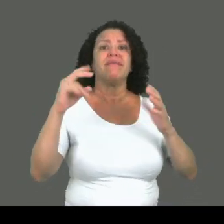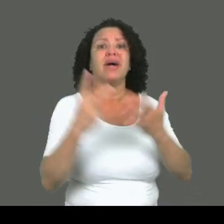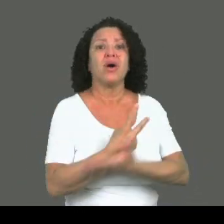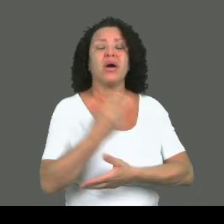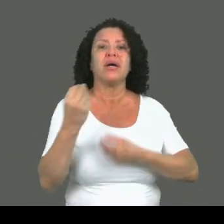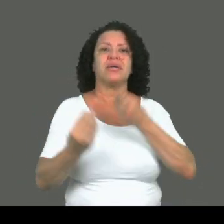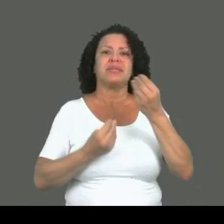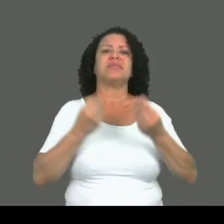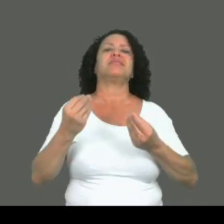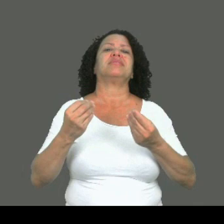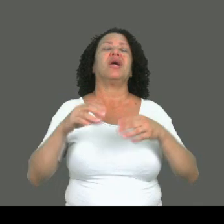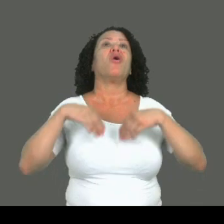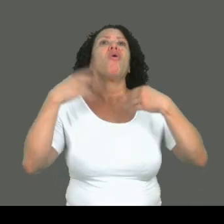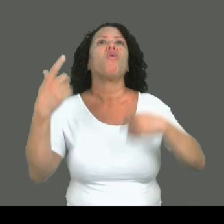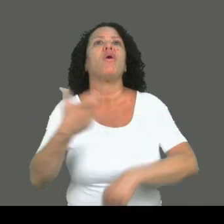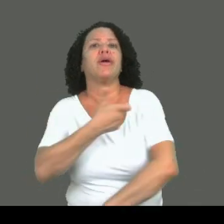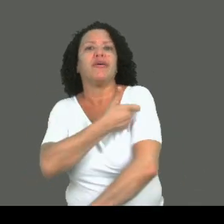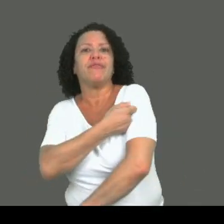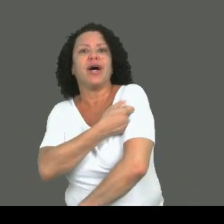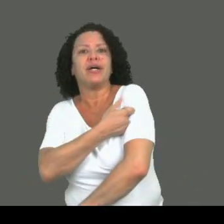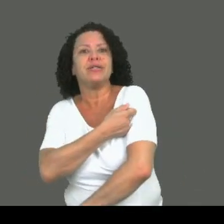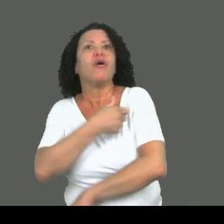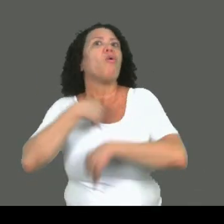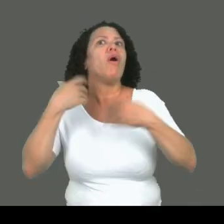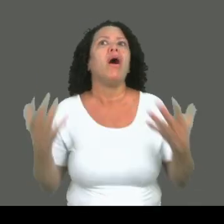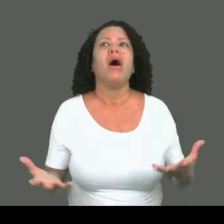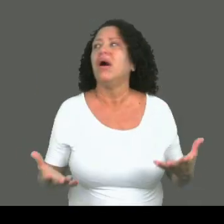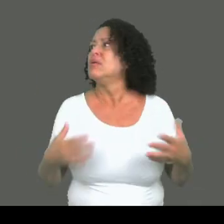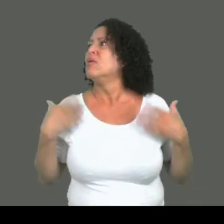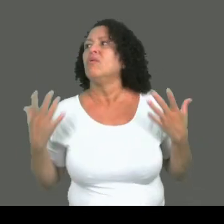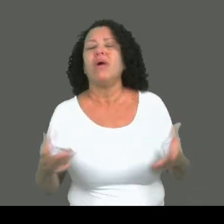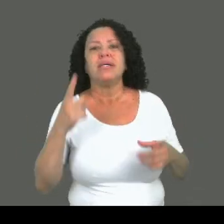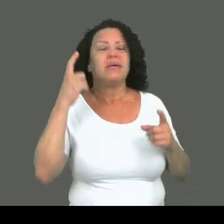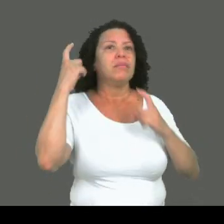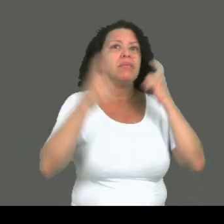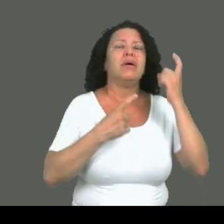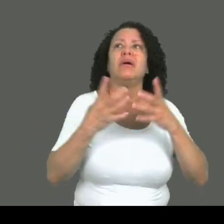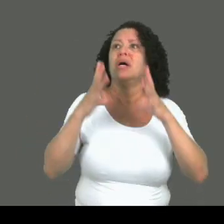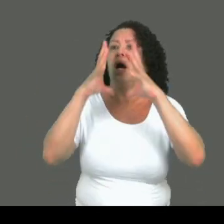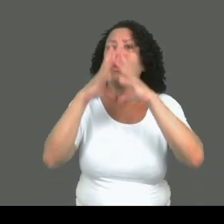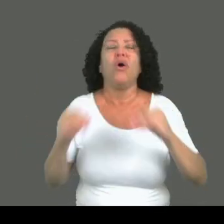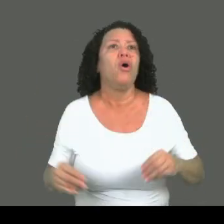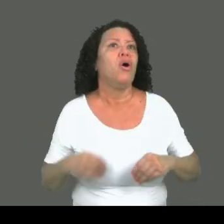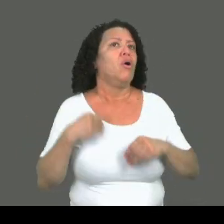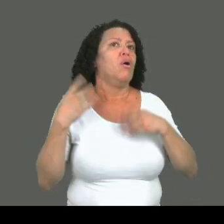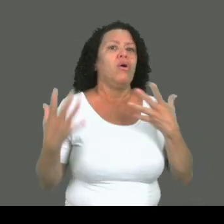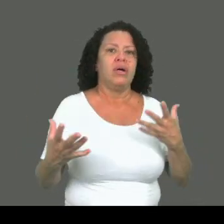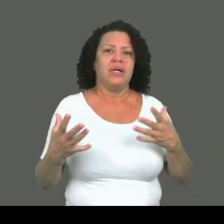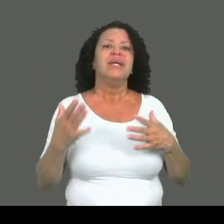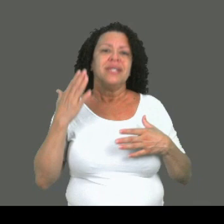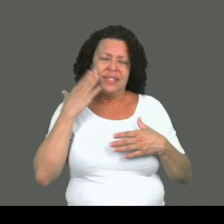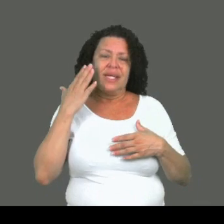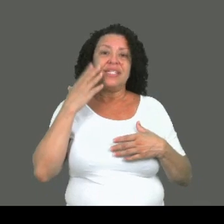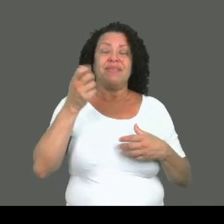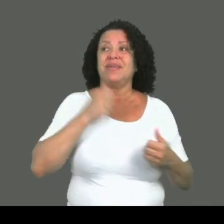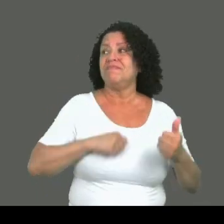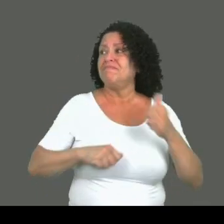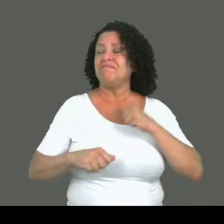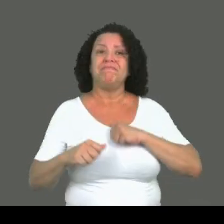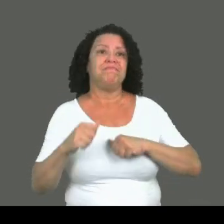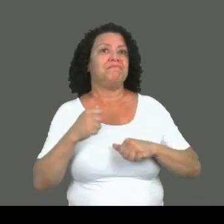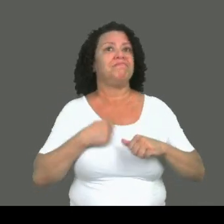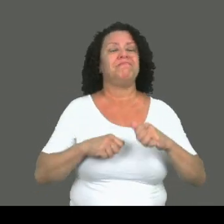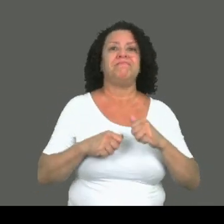vai surgir a vacina, quando vão descobrir a cura, enfim, o receio